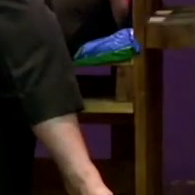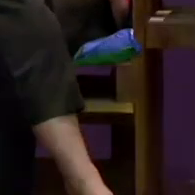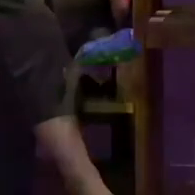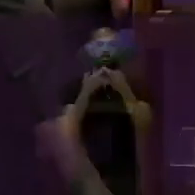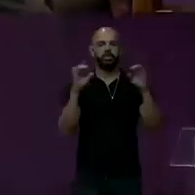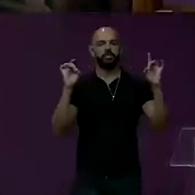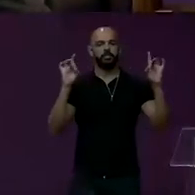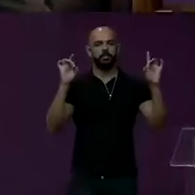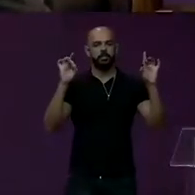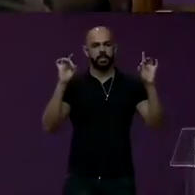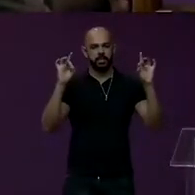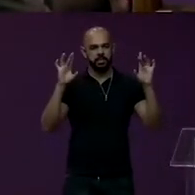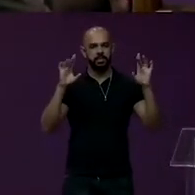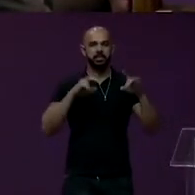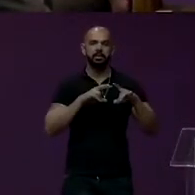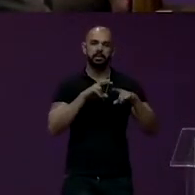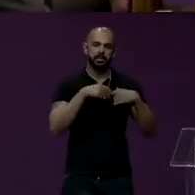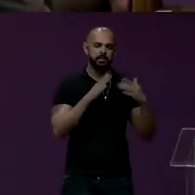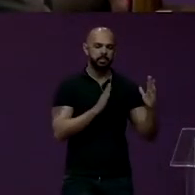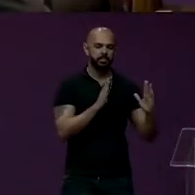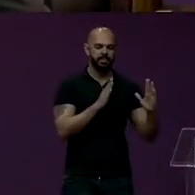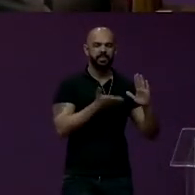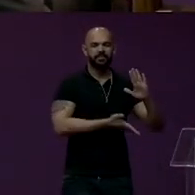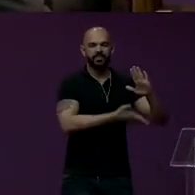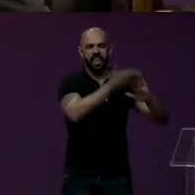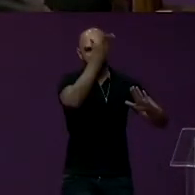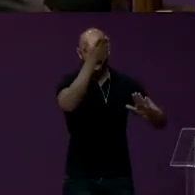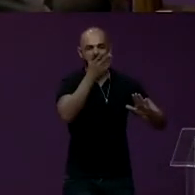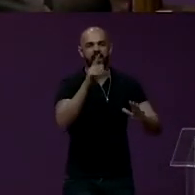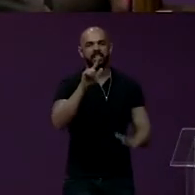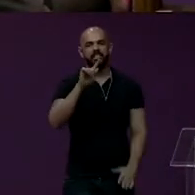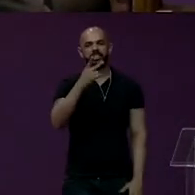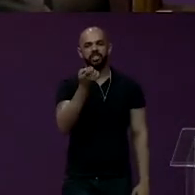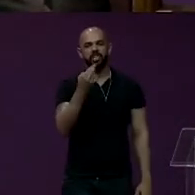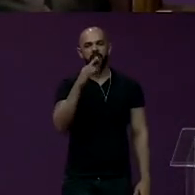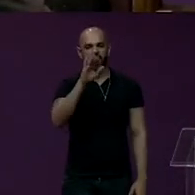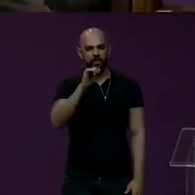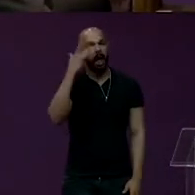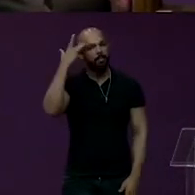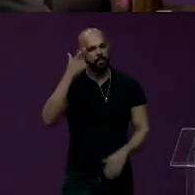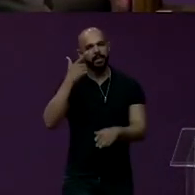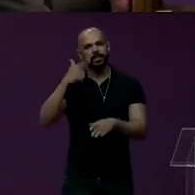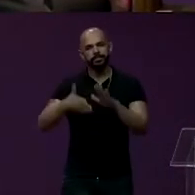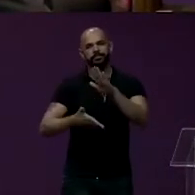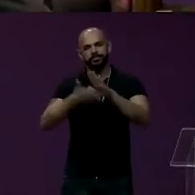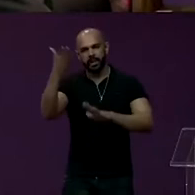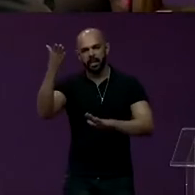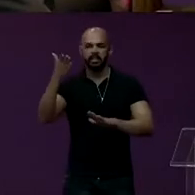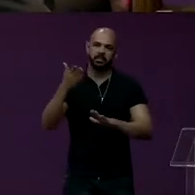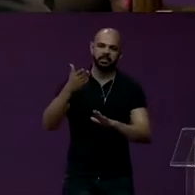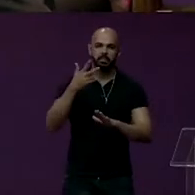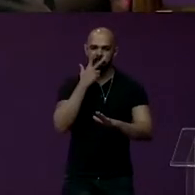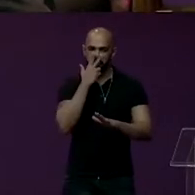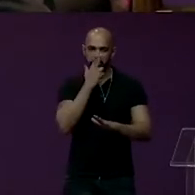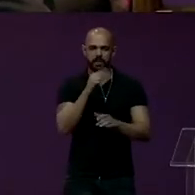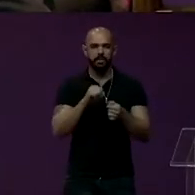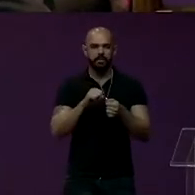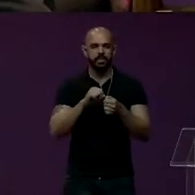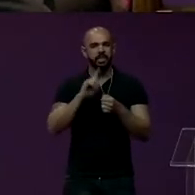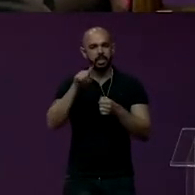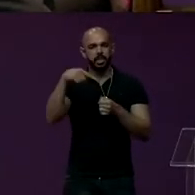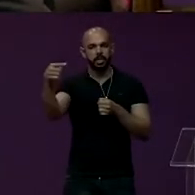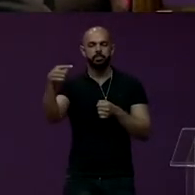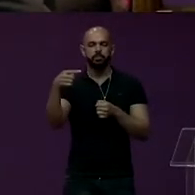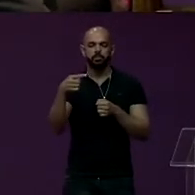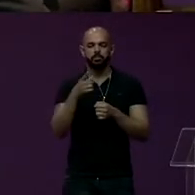reunião especial, como eu tive nesse período de viagem a Genebra e vou viajar amanhã de novo. A gente deve estar fazendo isso